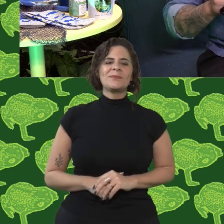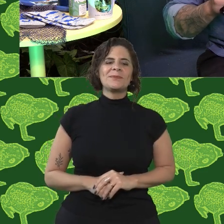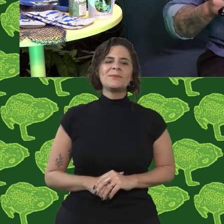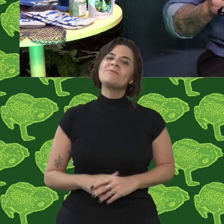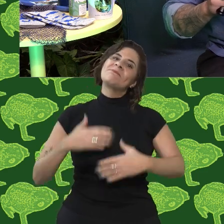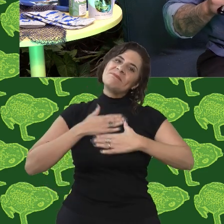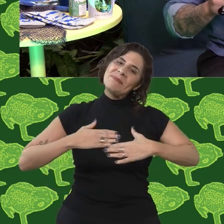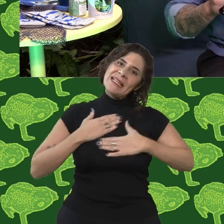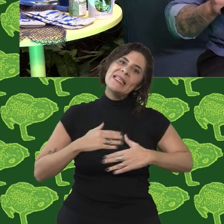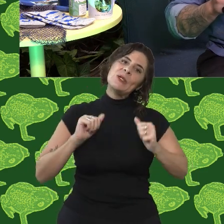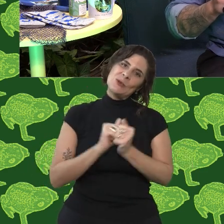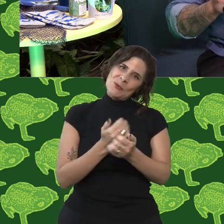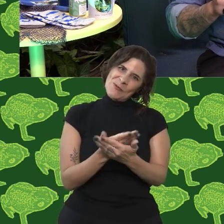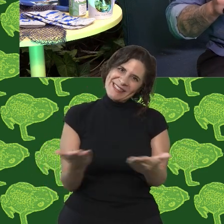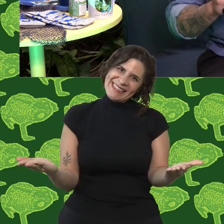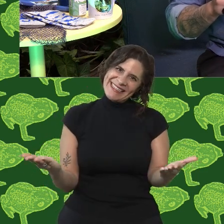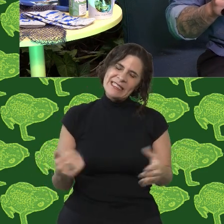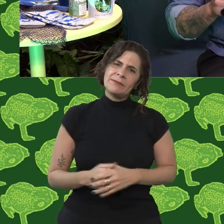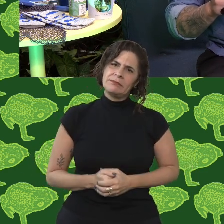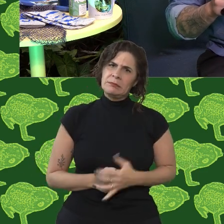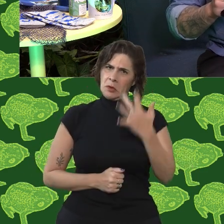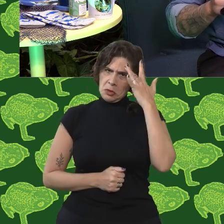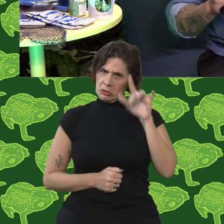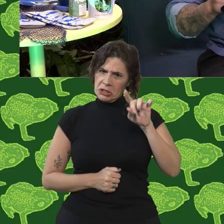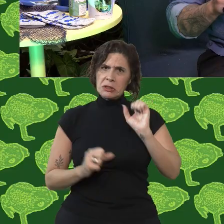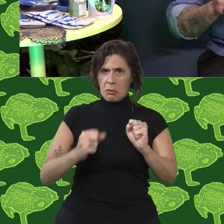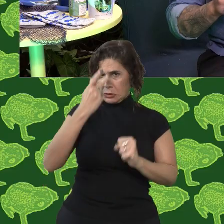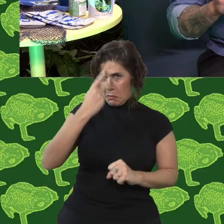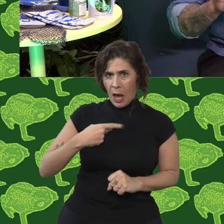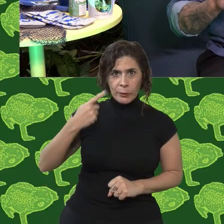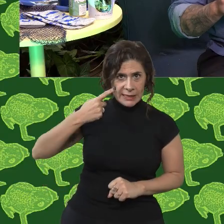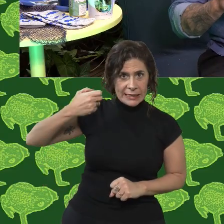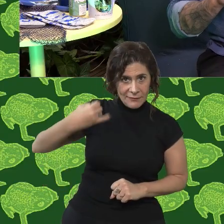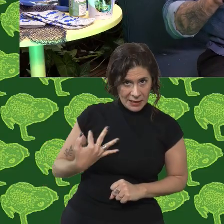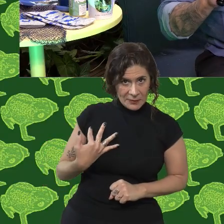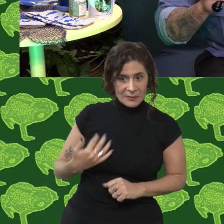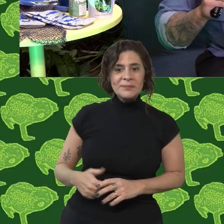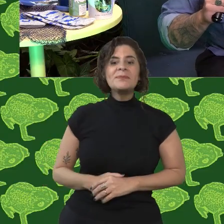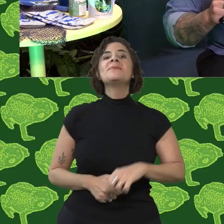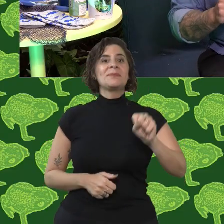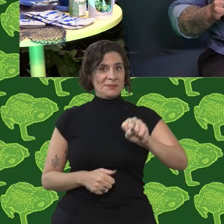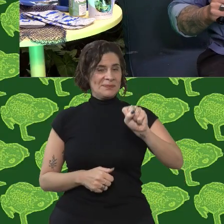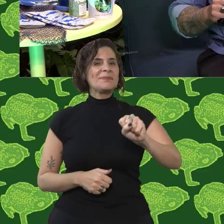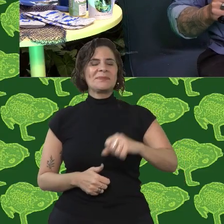é um prazer aqui estar com vocês. Eu não sei se já começo me autodescrevendo. Pode iniciar,